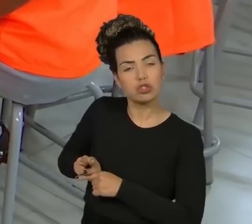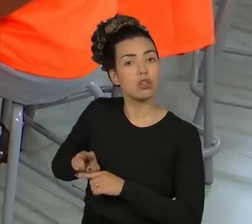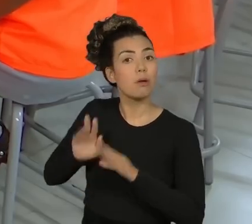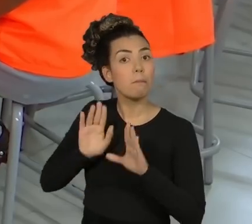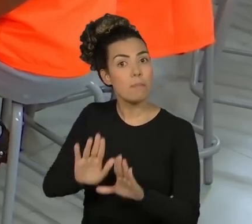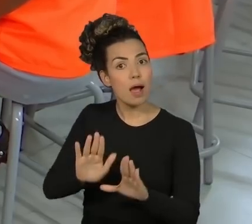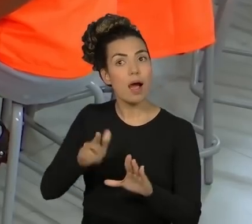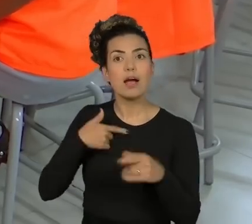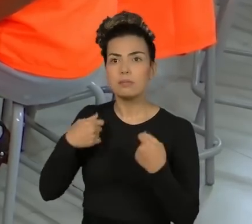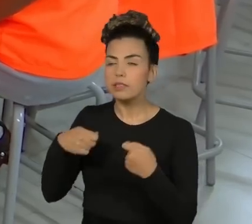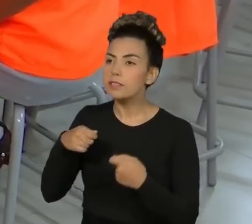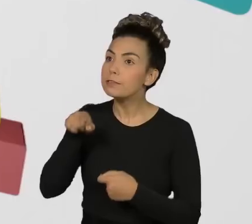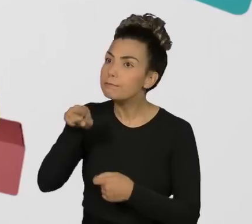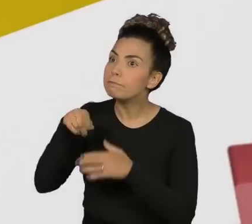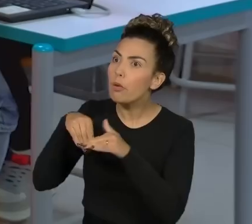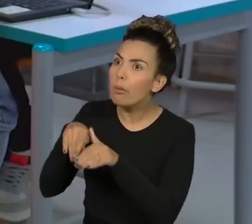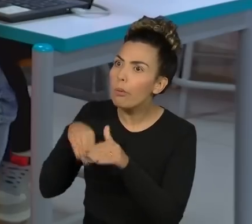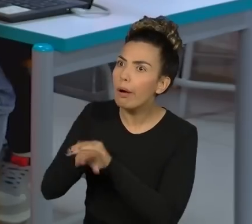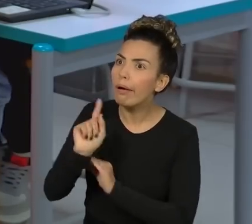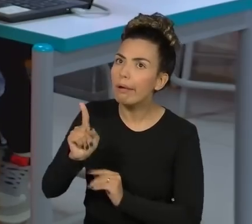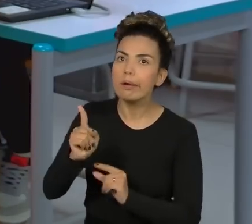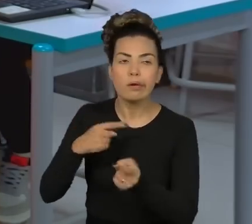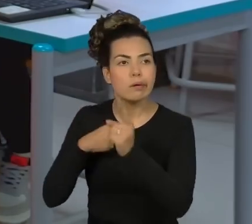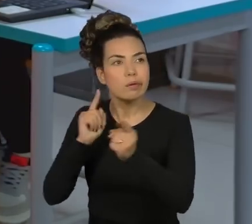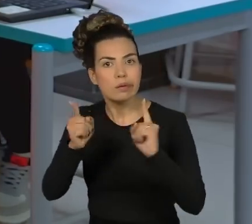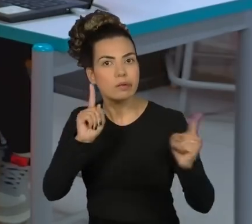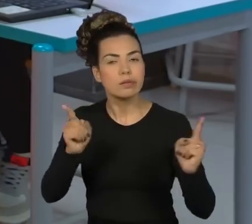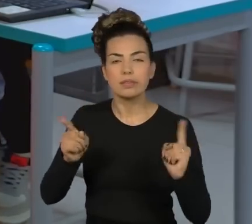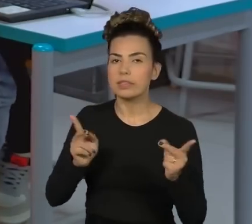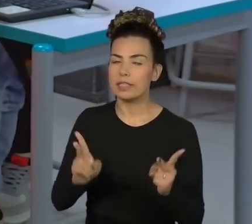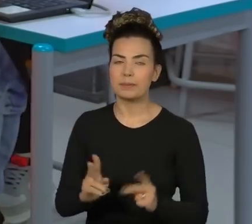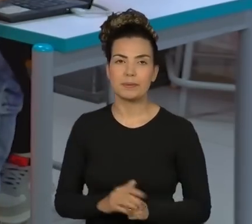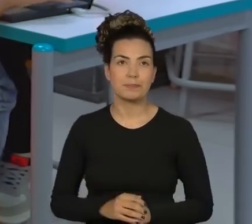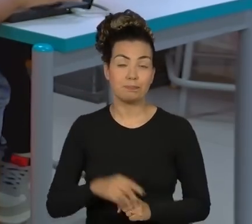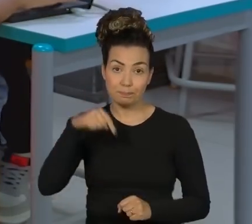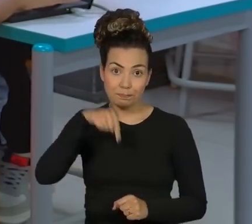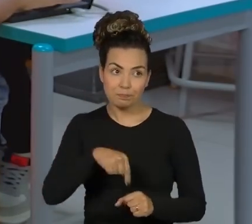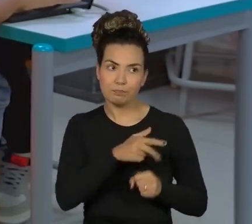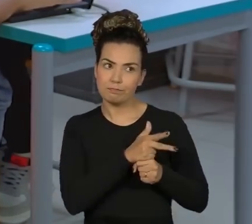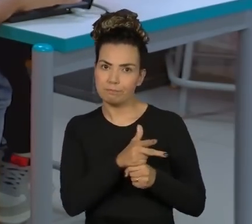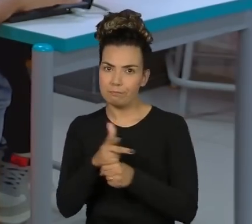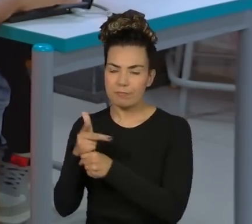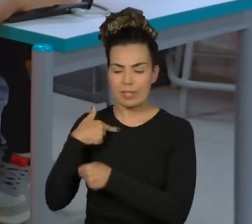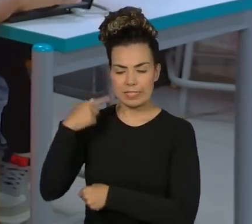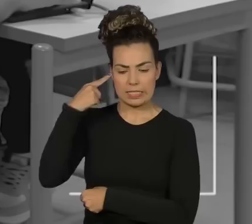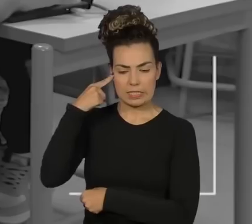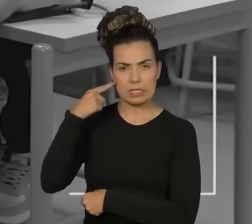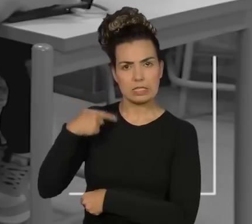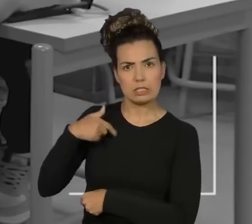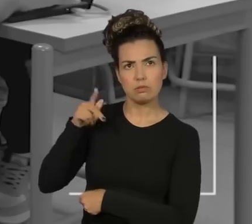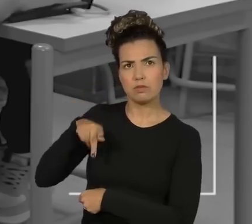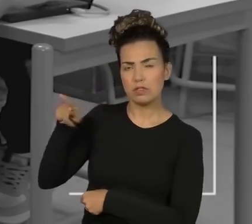sempre ficar dando aquela bronca. Nós, da Imprensa Jovem, junto com a professora Renata, resolvemos fazer umas...